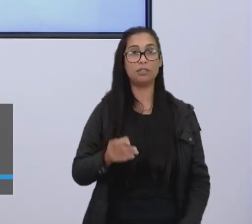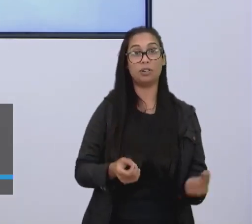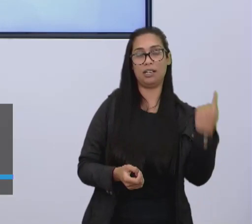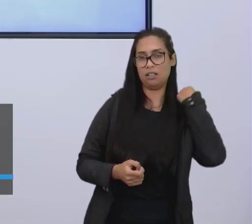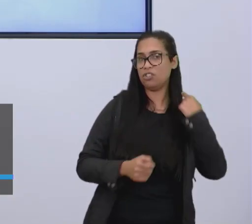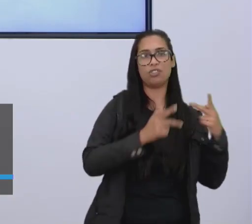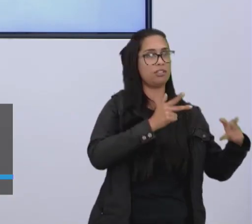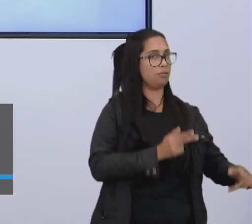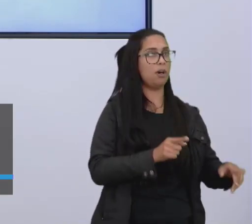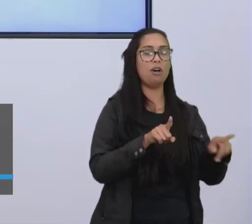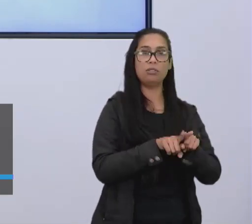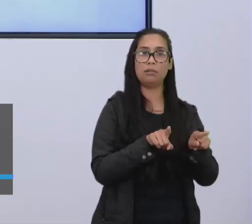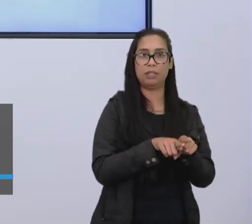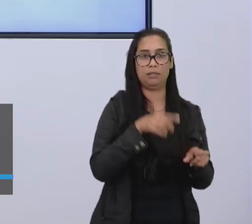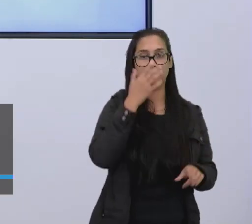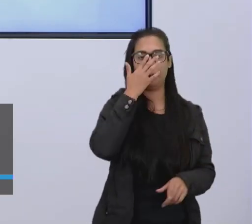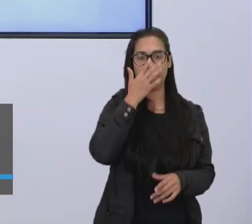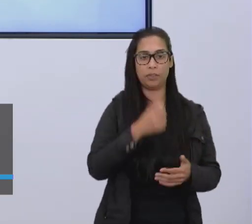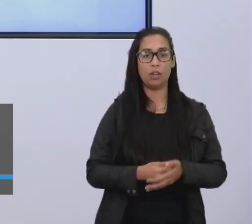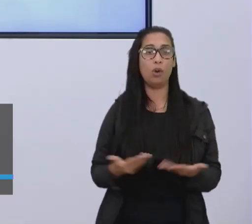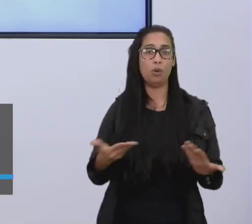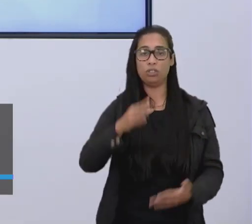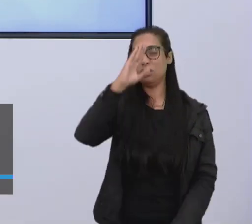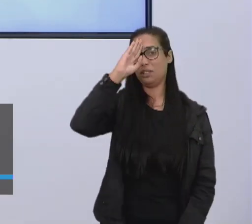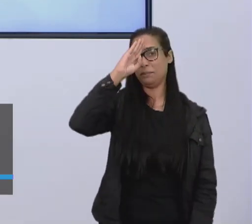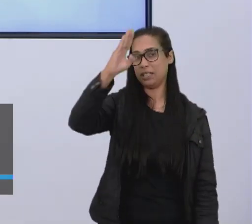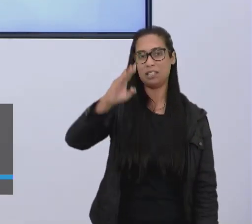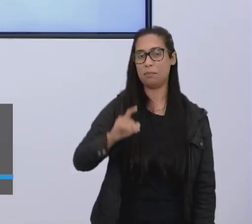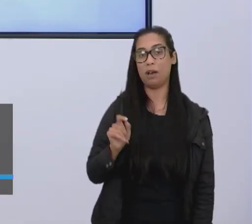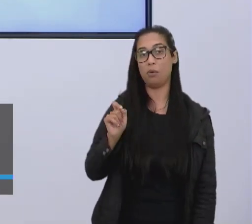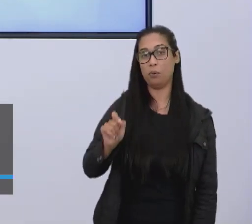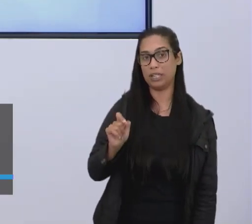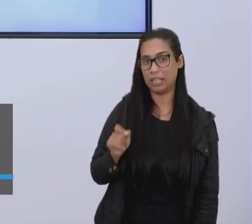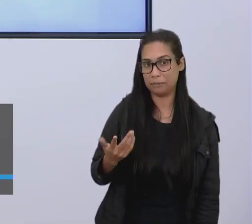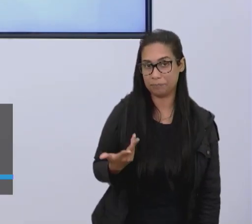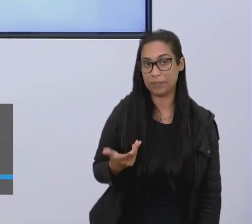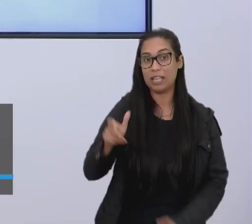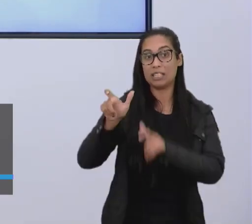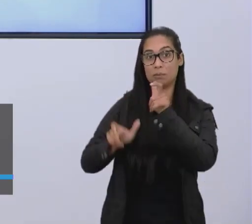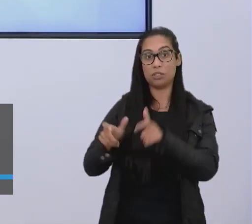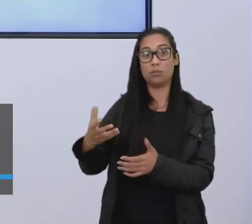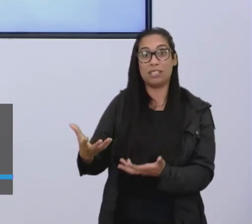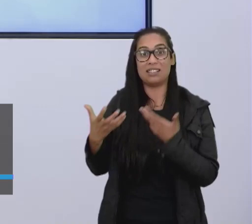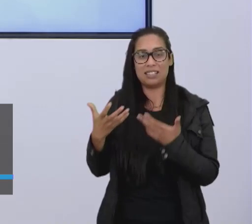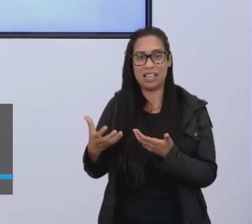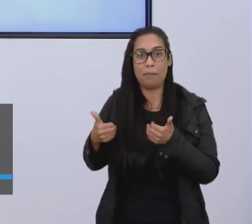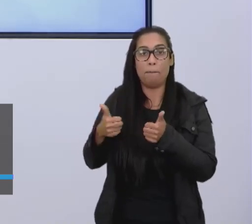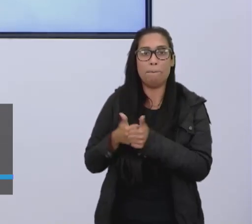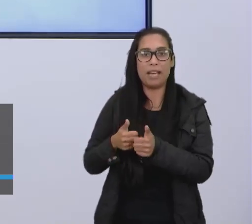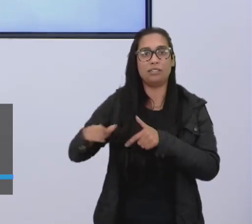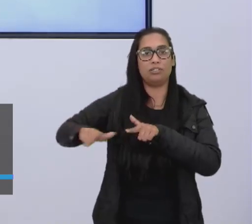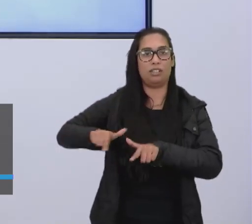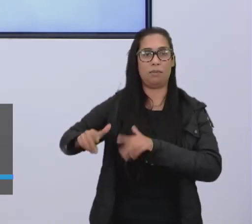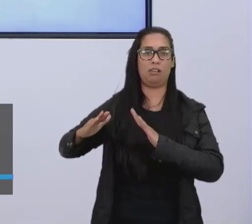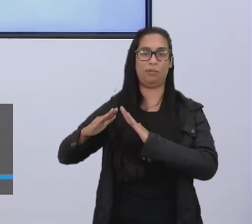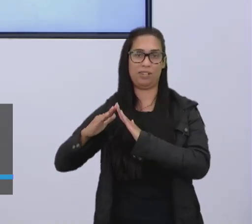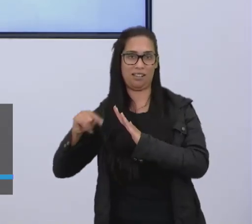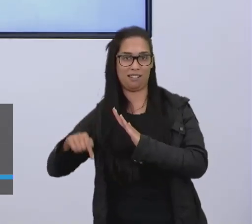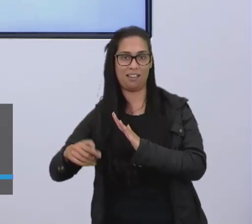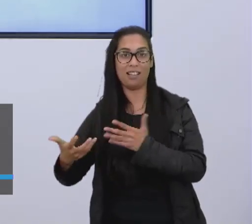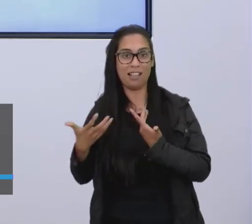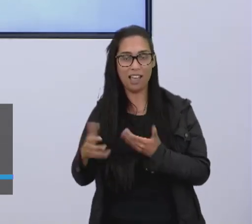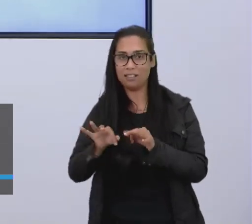hoje, talvez uma das prioridades das pessoas seja realmente estar mais perto de onde ela trabalha. E